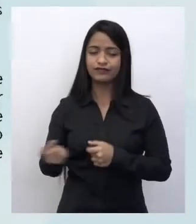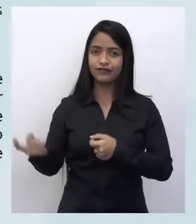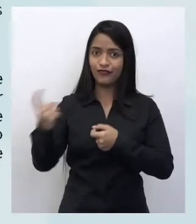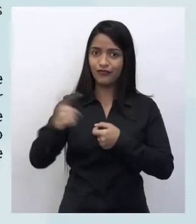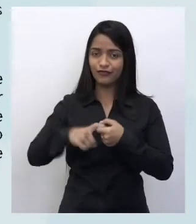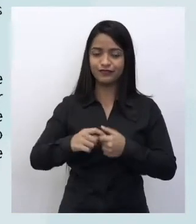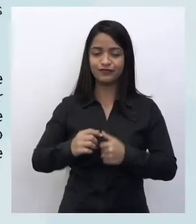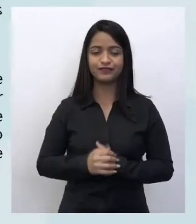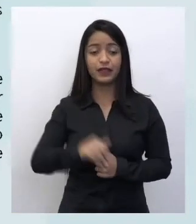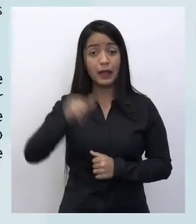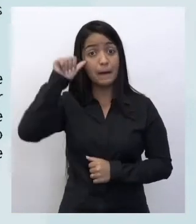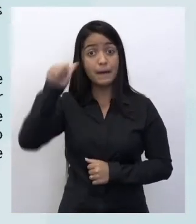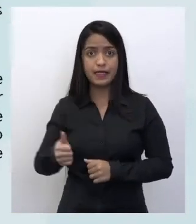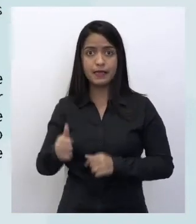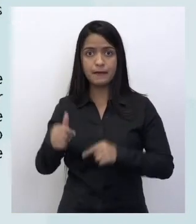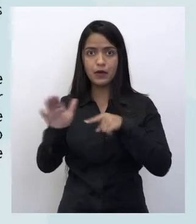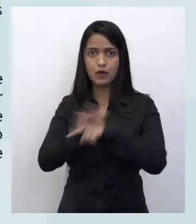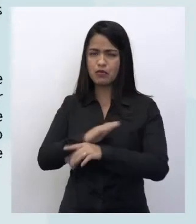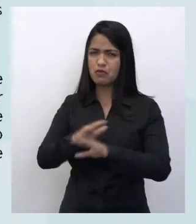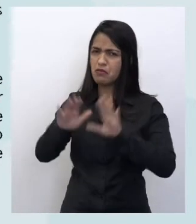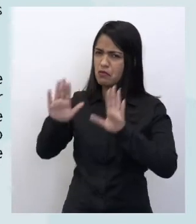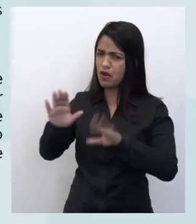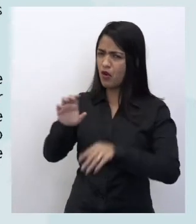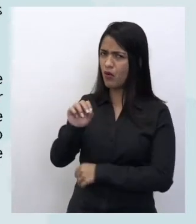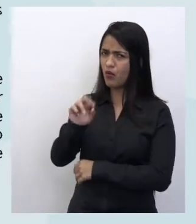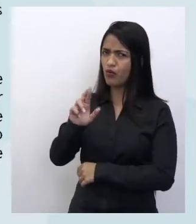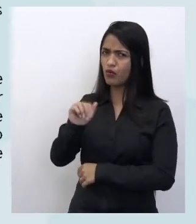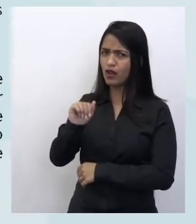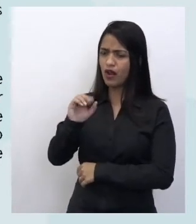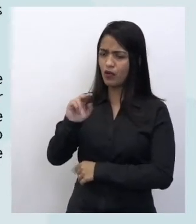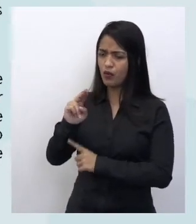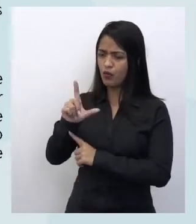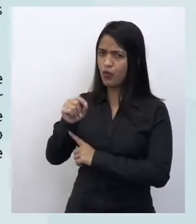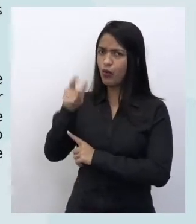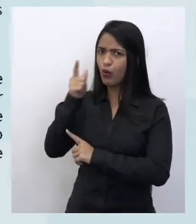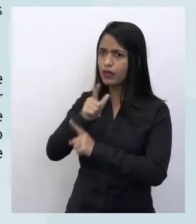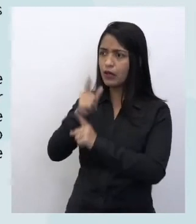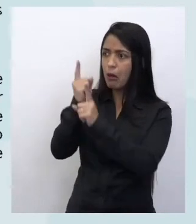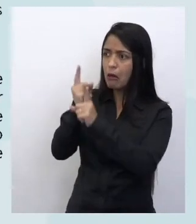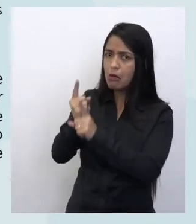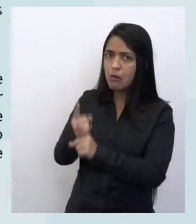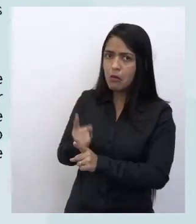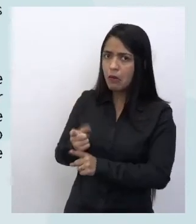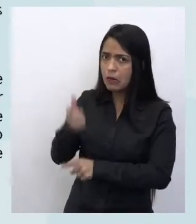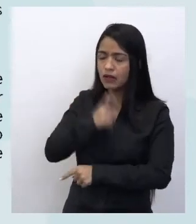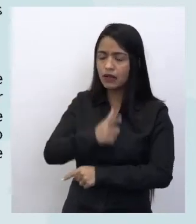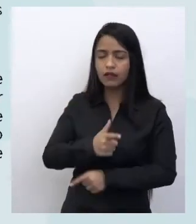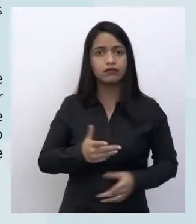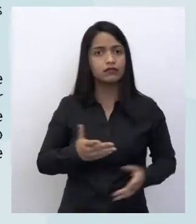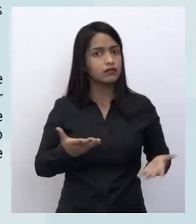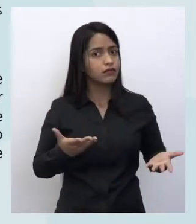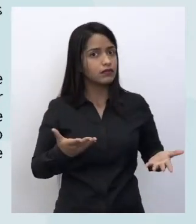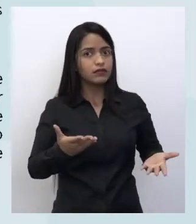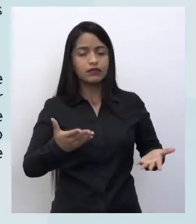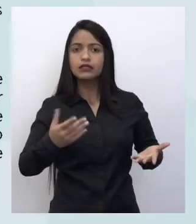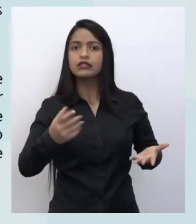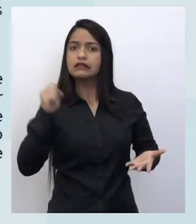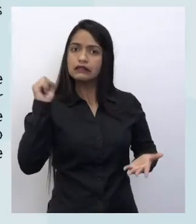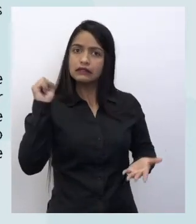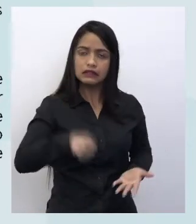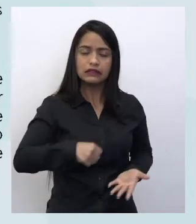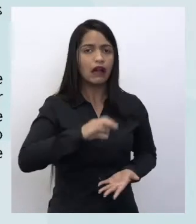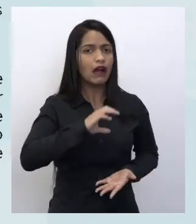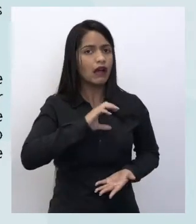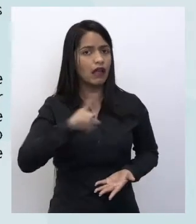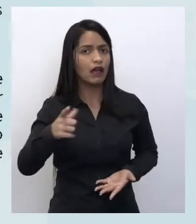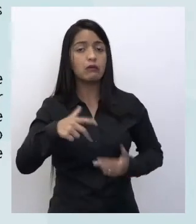Pedrinho. Ótimo! Mas o tal oráculo adivinha mesmo as coisas? Por Zeus! Claro que adivinha! E por isso anda